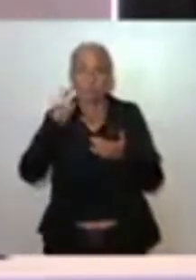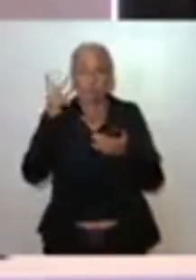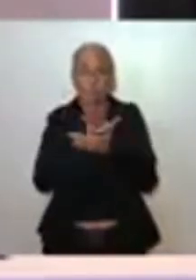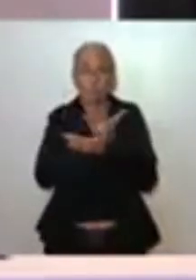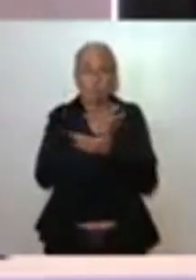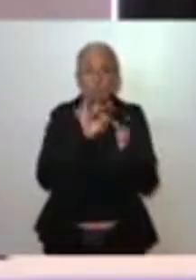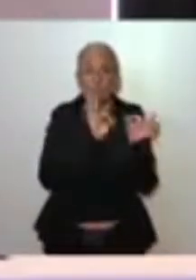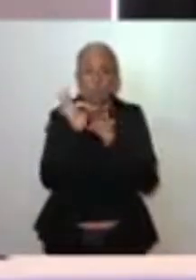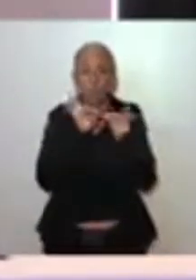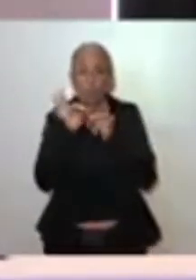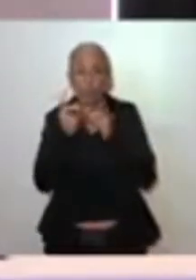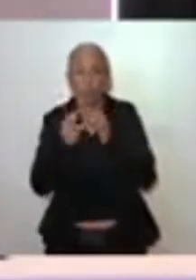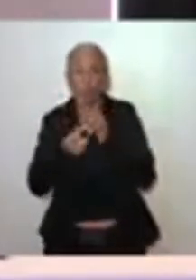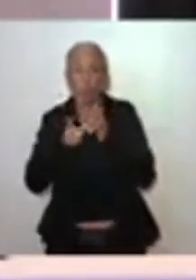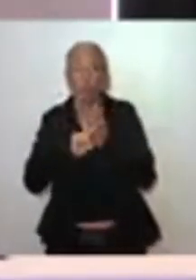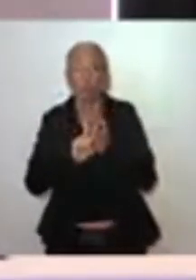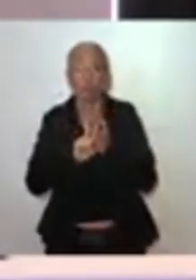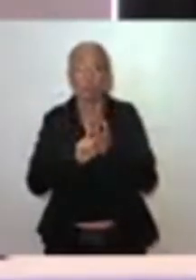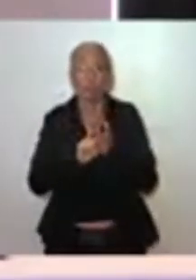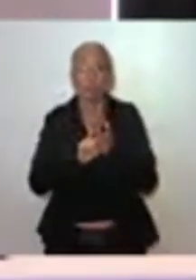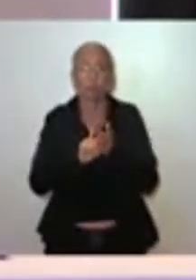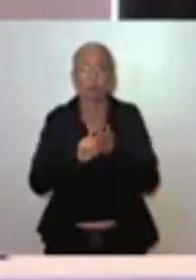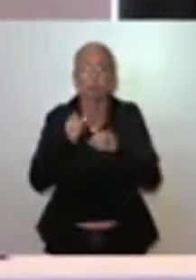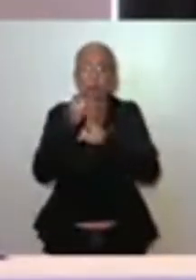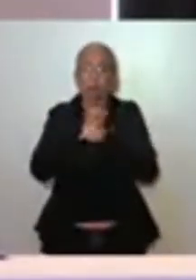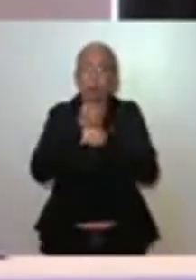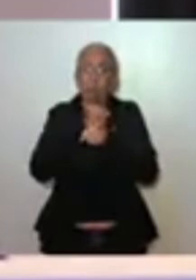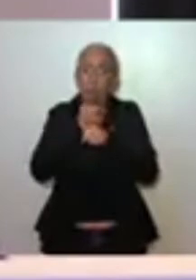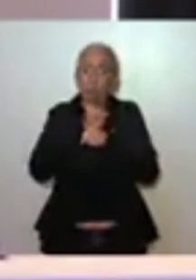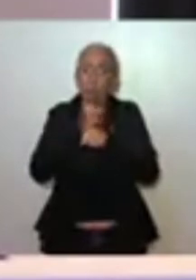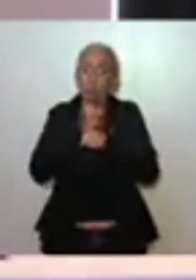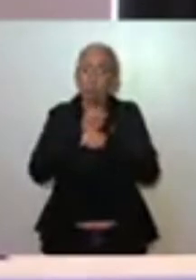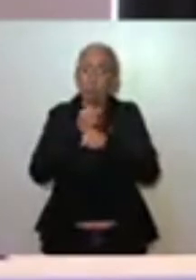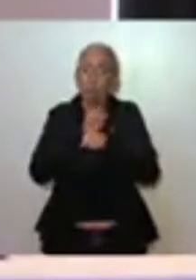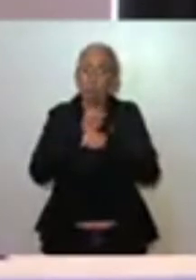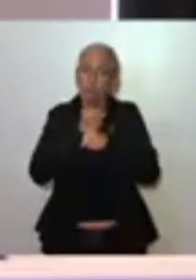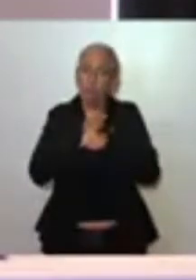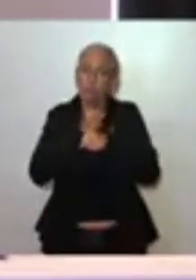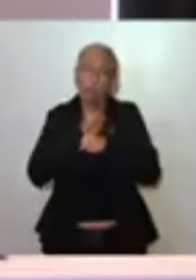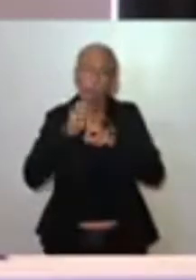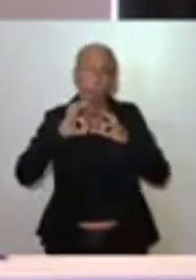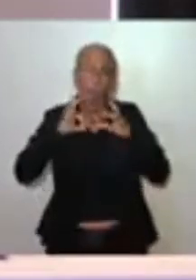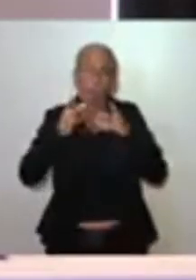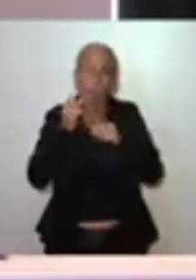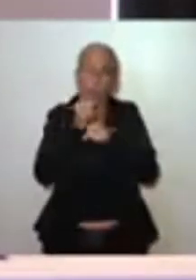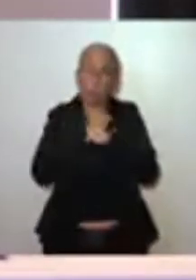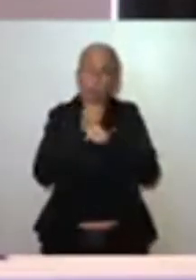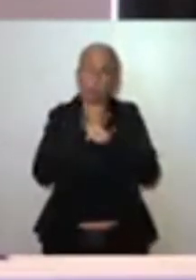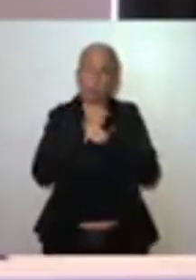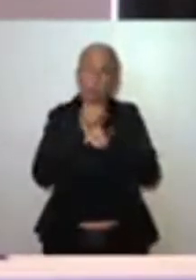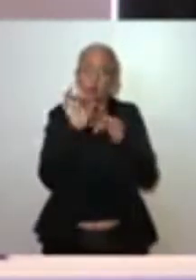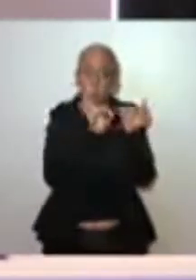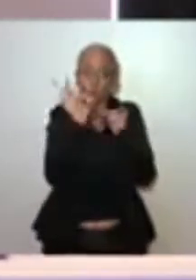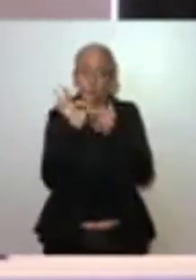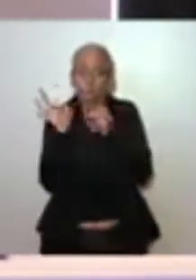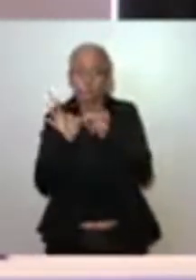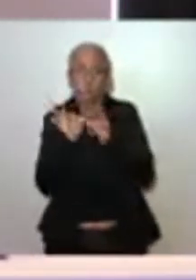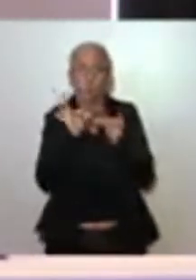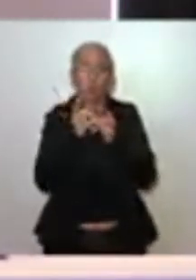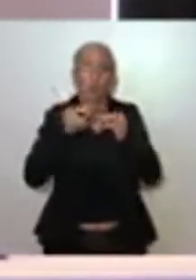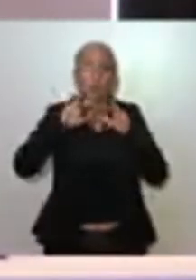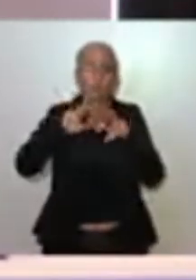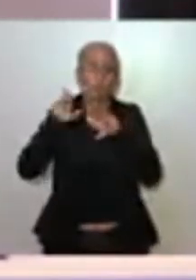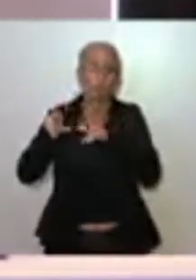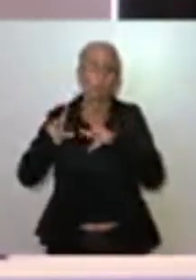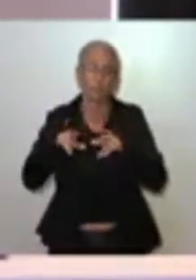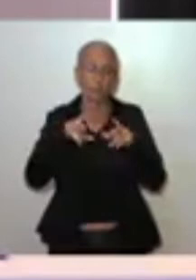que dizer que é o mesmo modelo desde 96 não a gente a gente aprimora a cada eleição porque a cada eleição os modos de ataque vão sendo